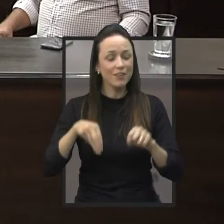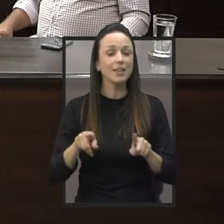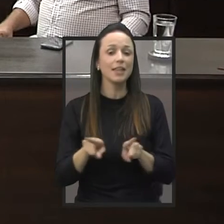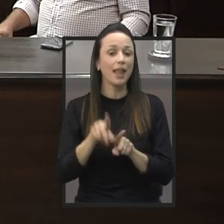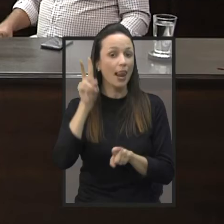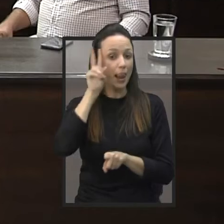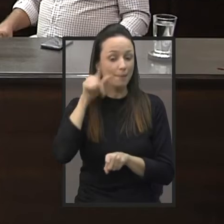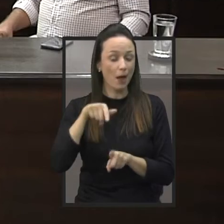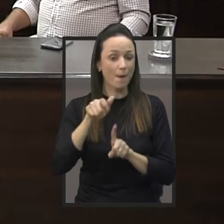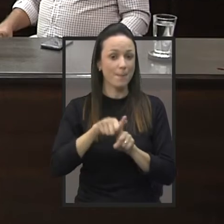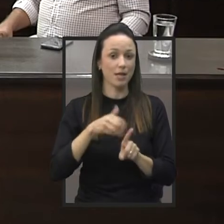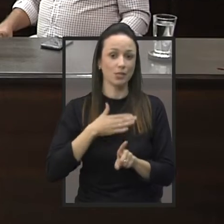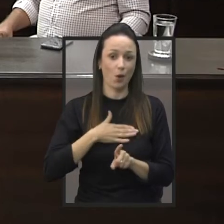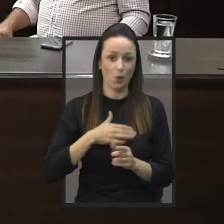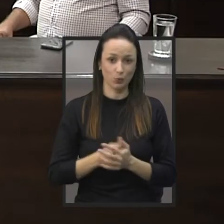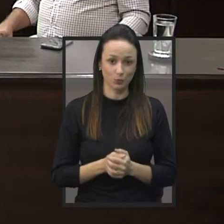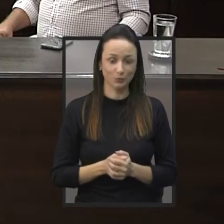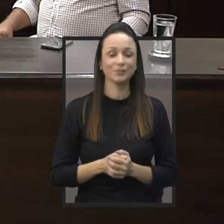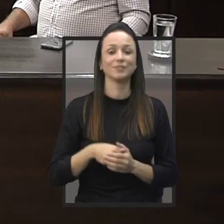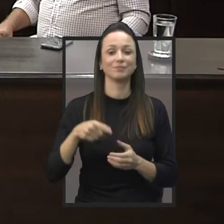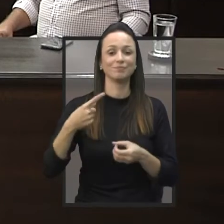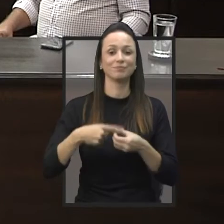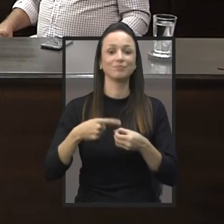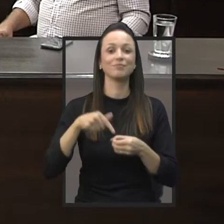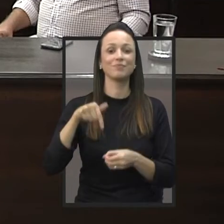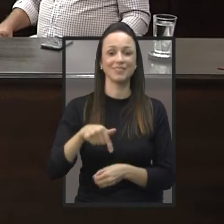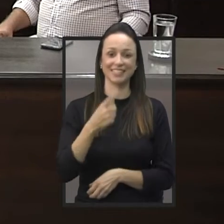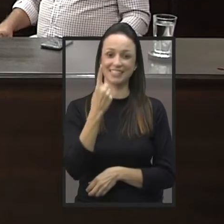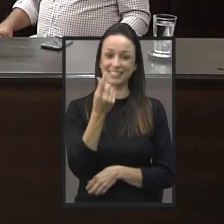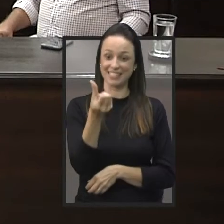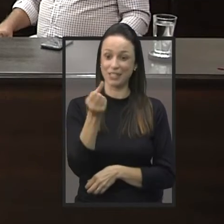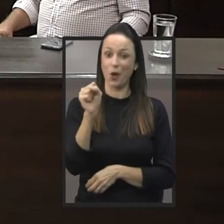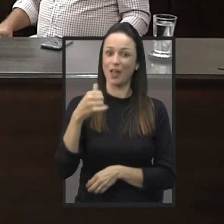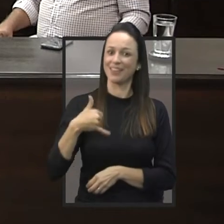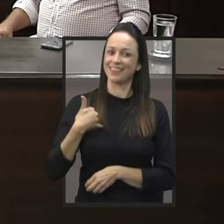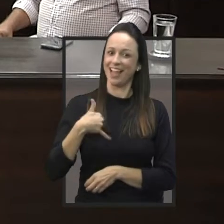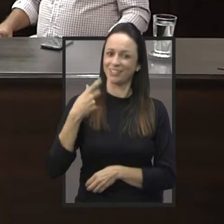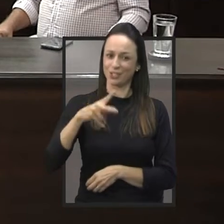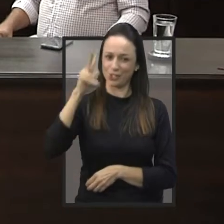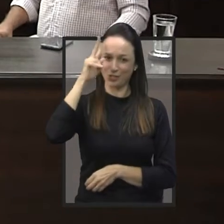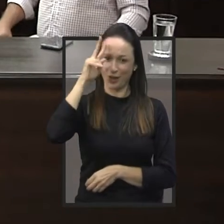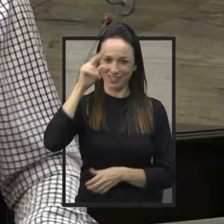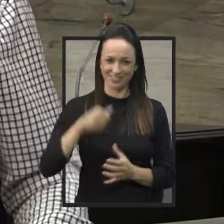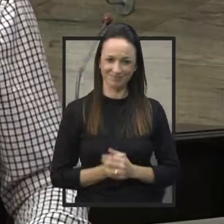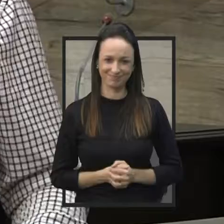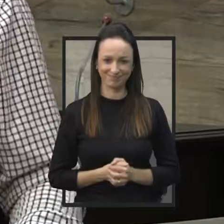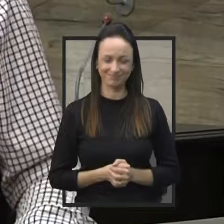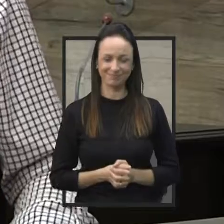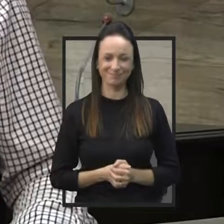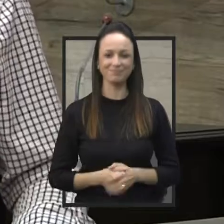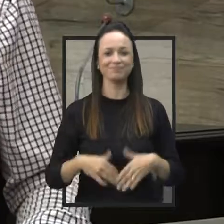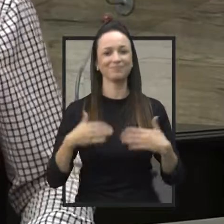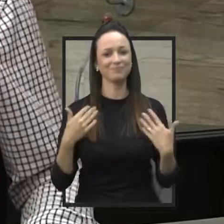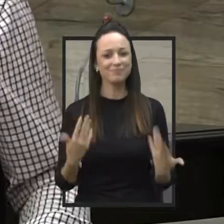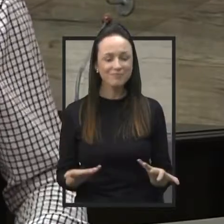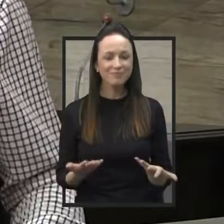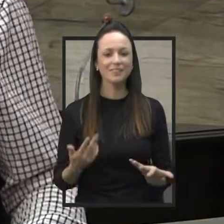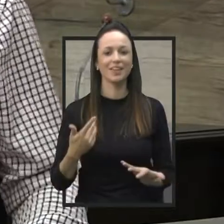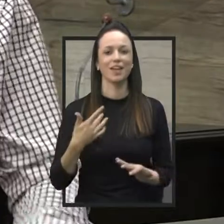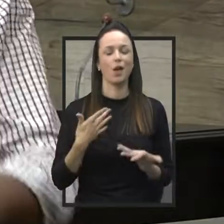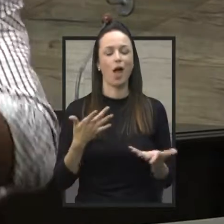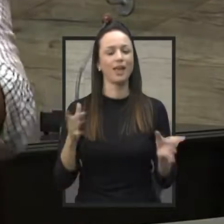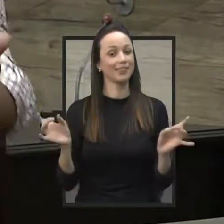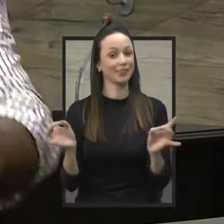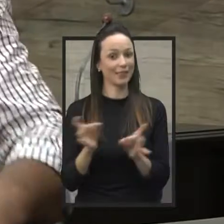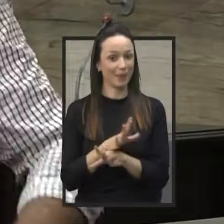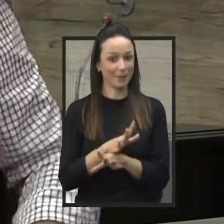mês de agosto, né, é o mês que o município comemora aí 168 anos de história. Isso. Eu gostaria de encerrar